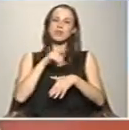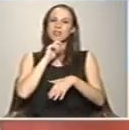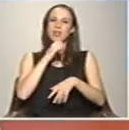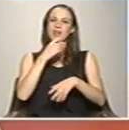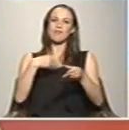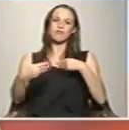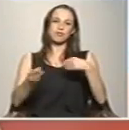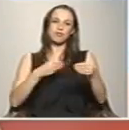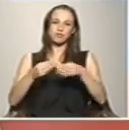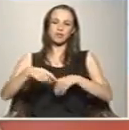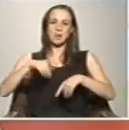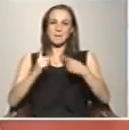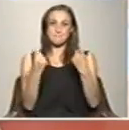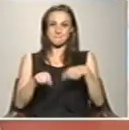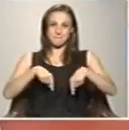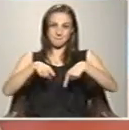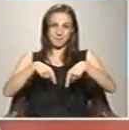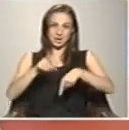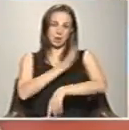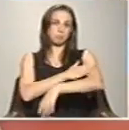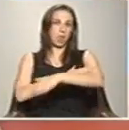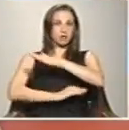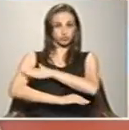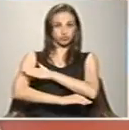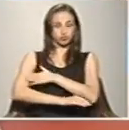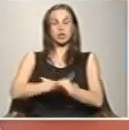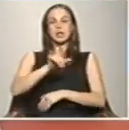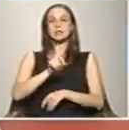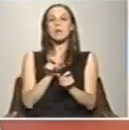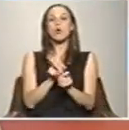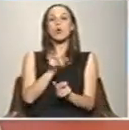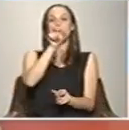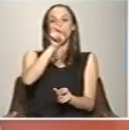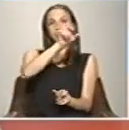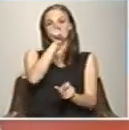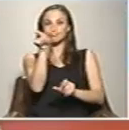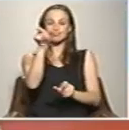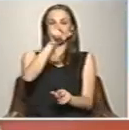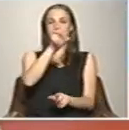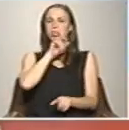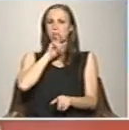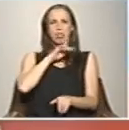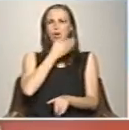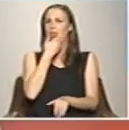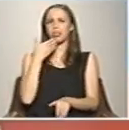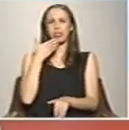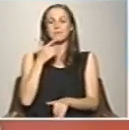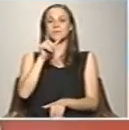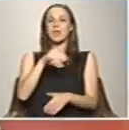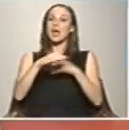articular de membros, braços e pernas, maior mobilidade da coluna em todos os planos,